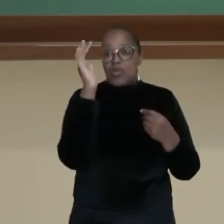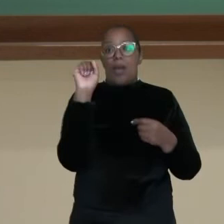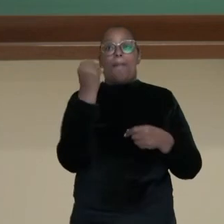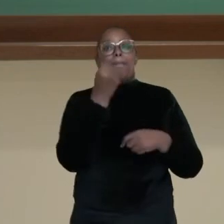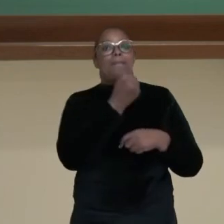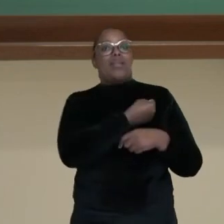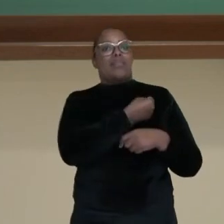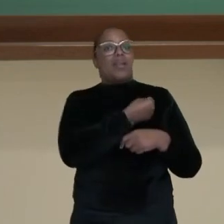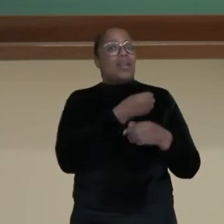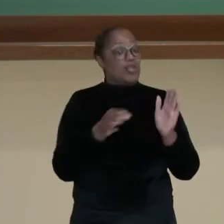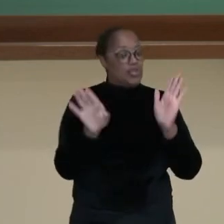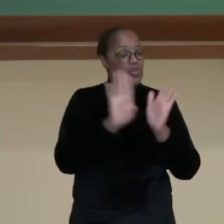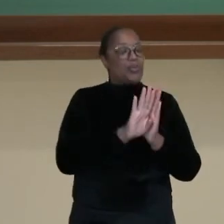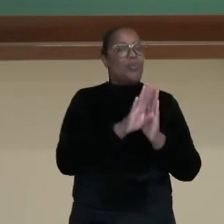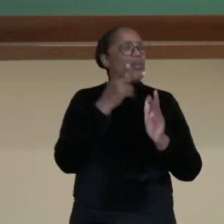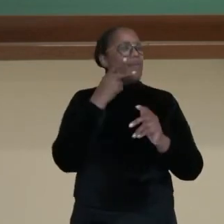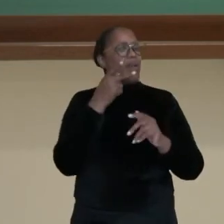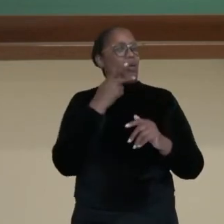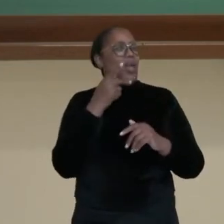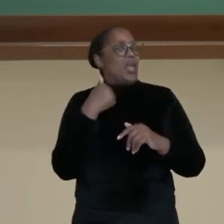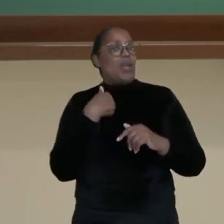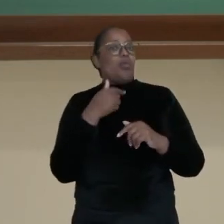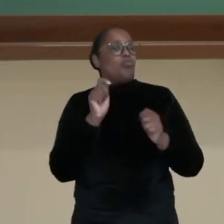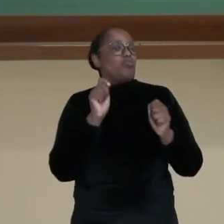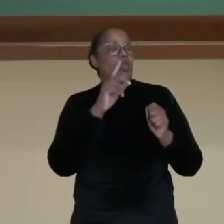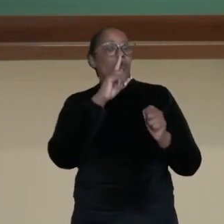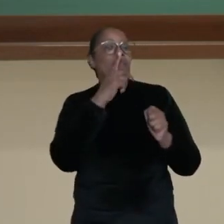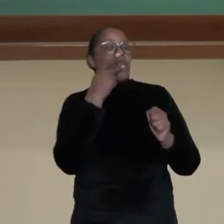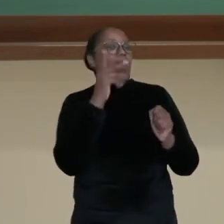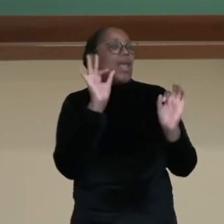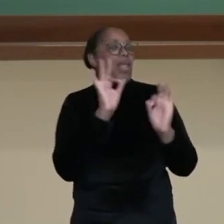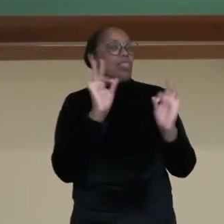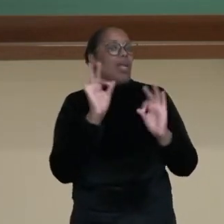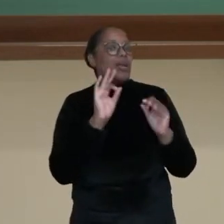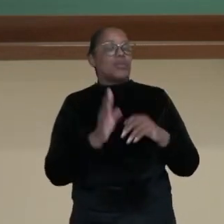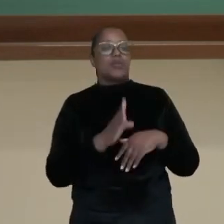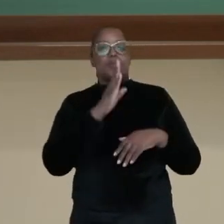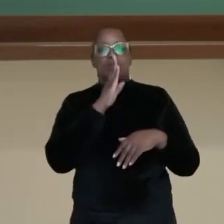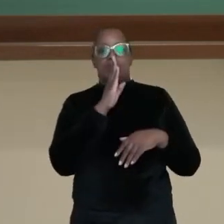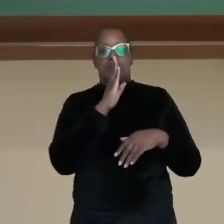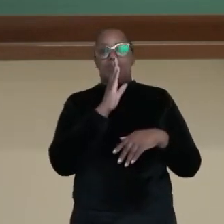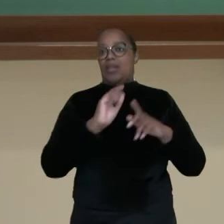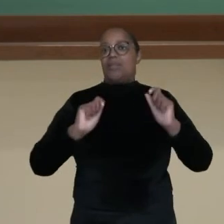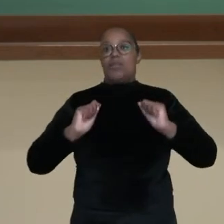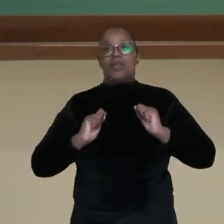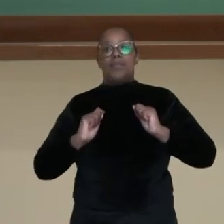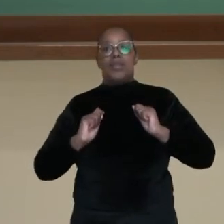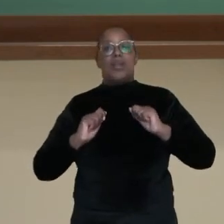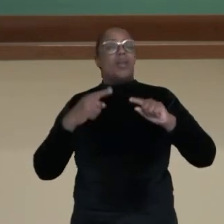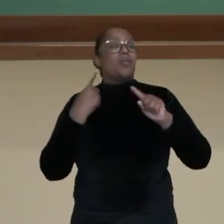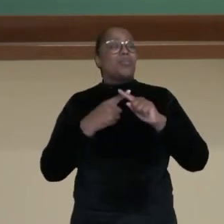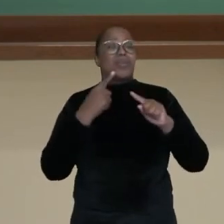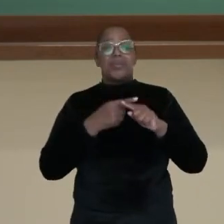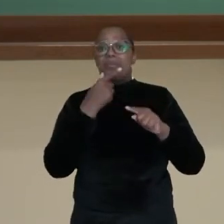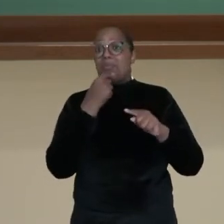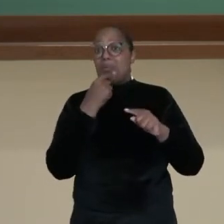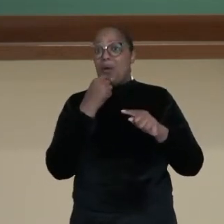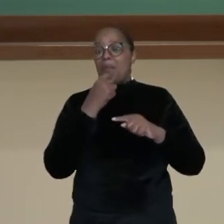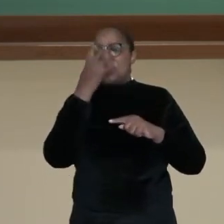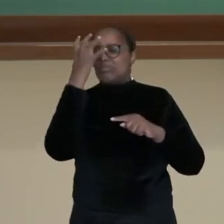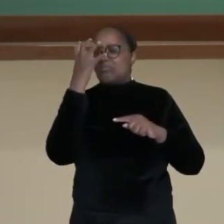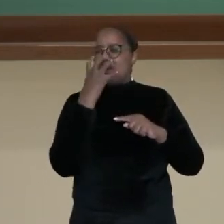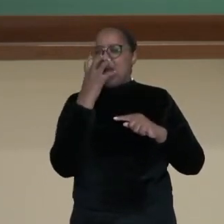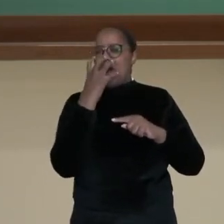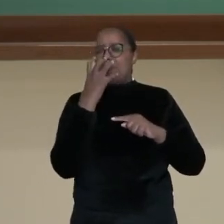alegou inocência, né? Primeiro veio o choque da Hannah Arendt de ver um carrasco, digamos assim,